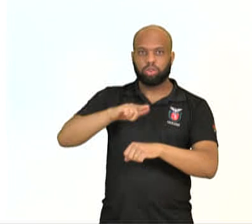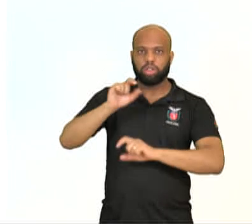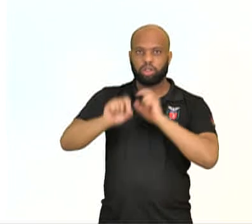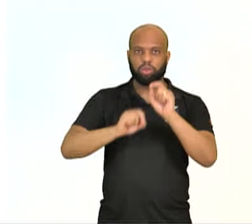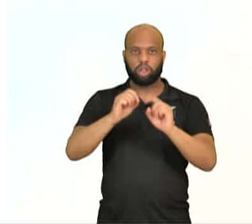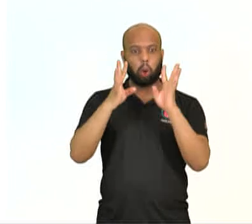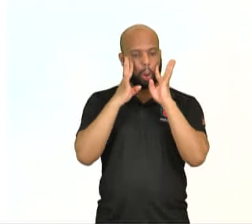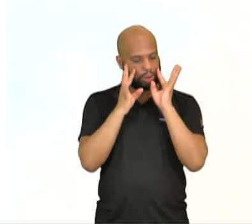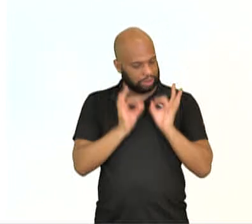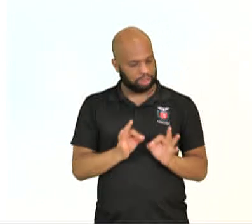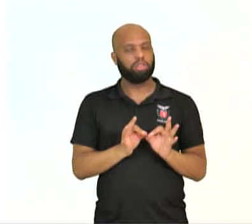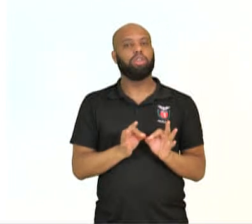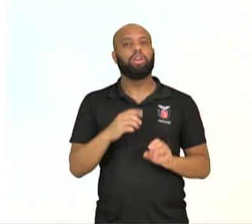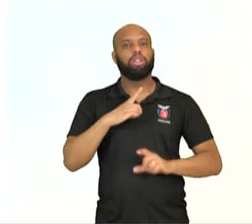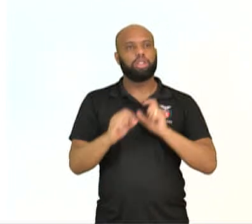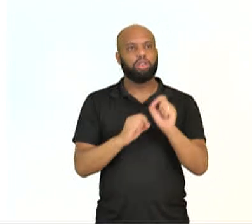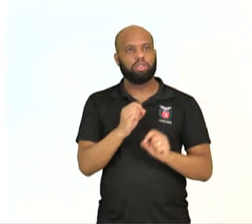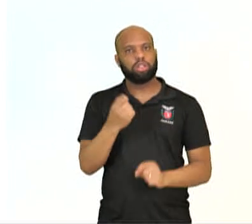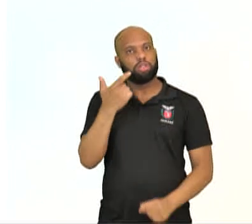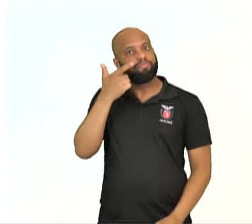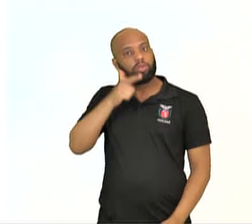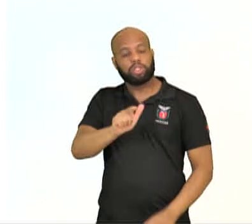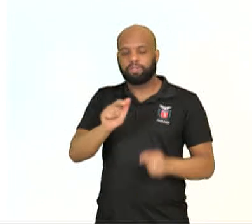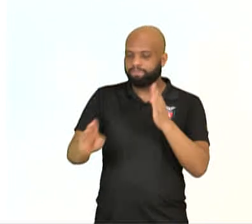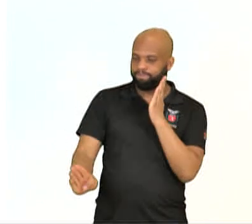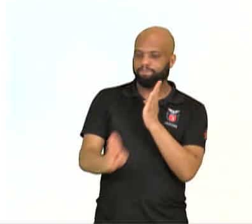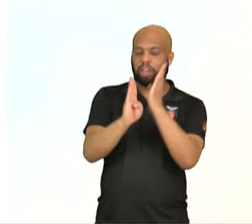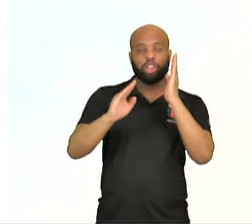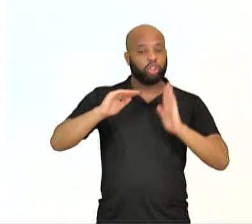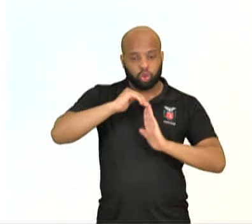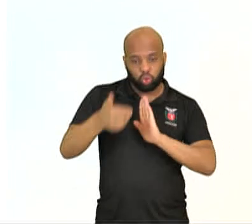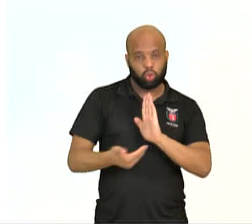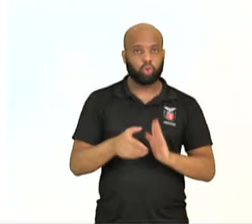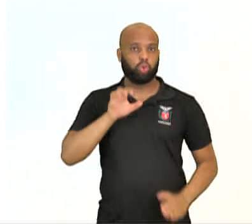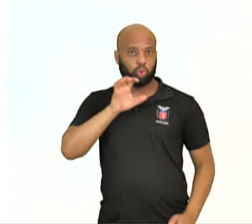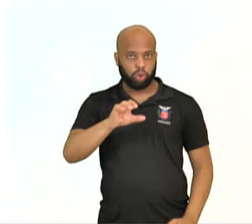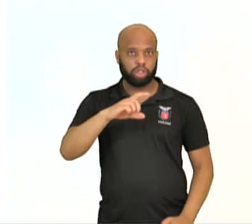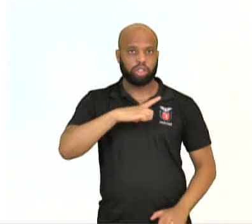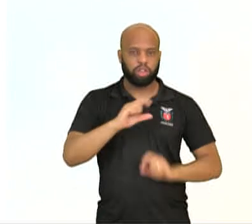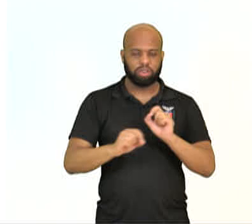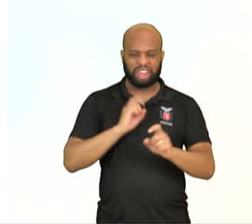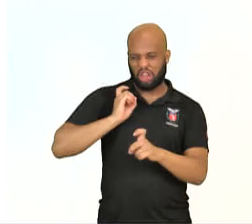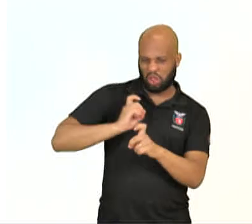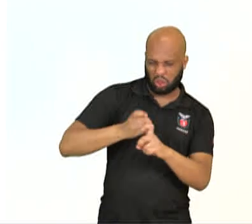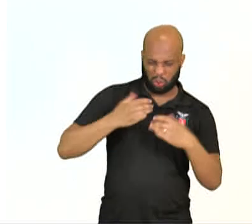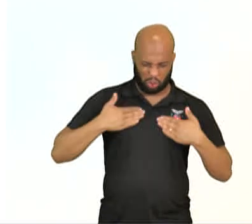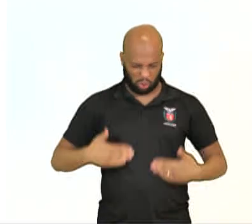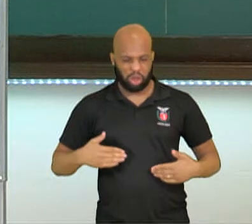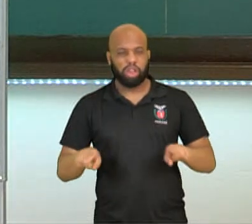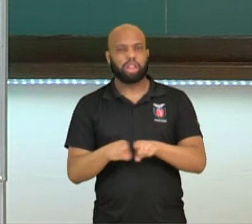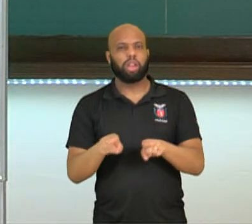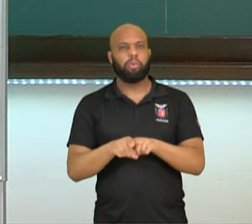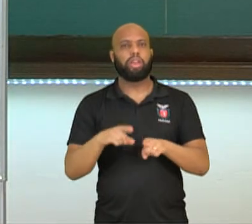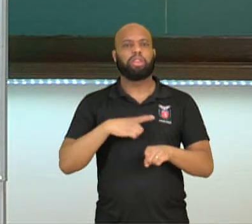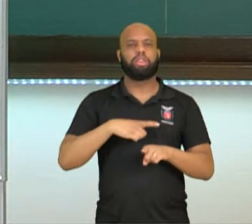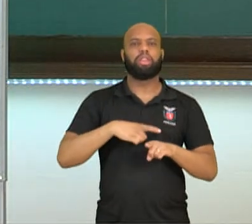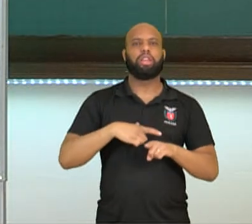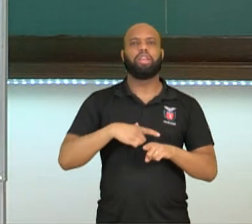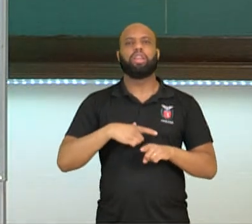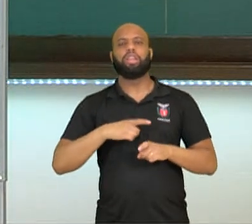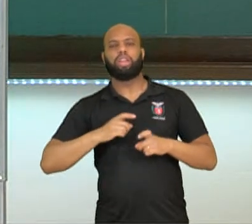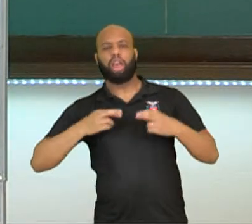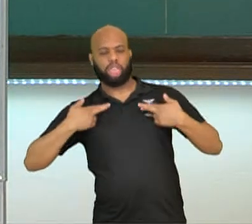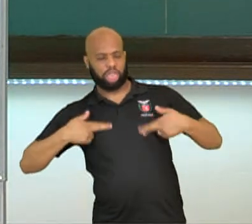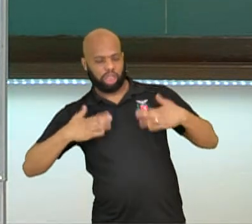nós conseguirmos identificar todo esse contraponto entre tensão e relaxamento, é que nós vamos